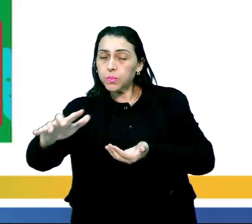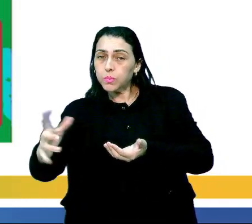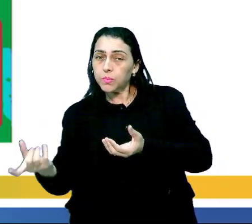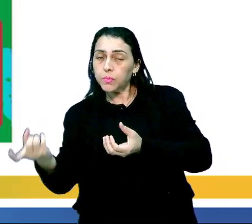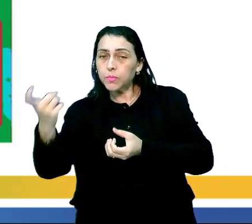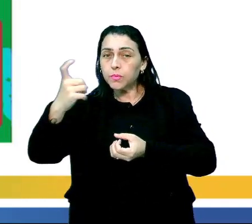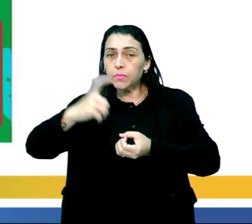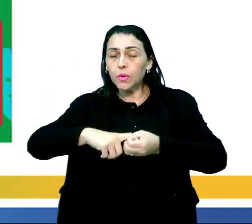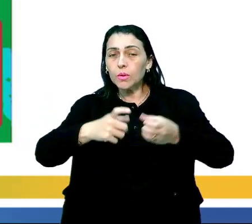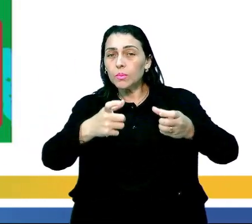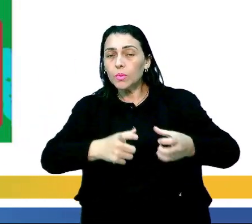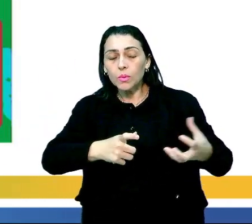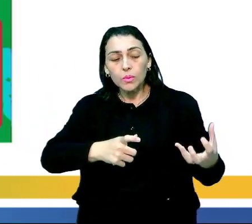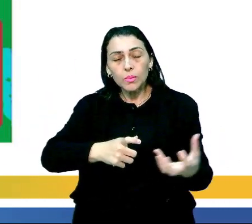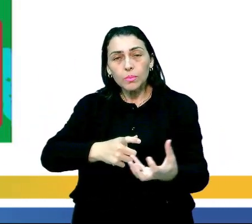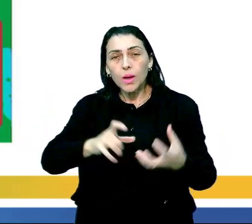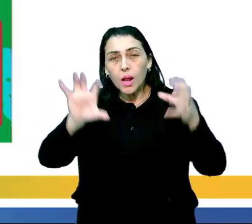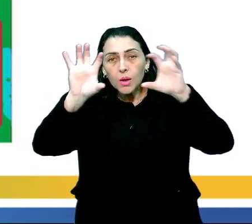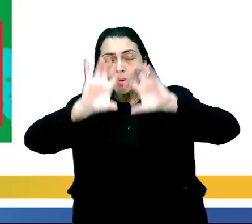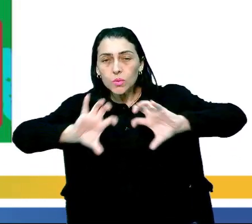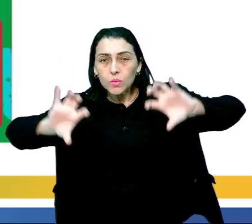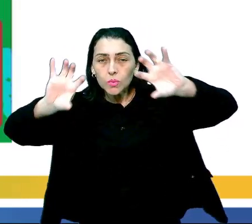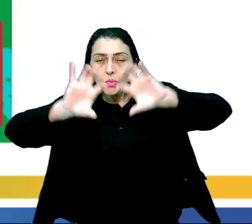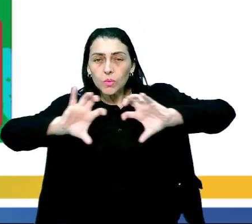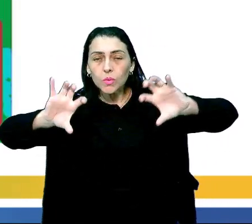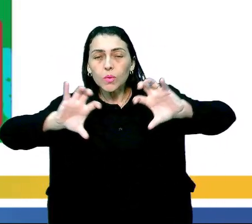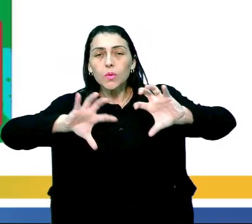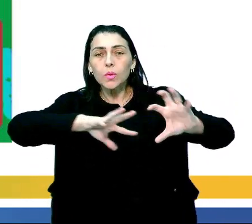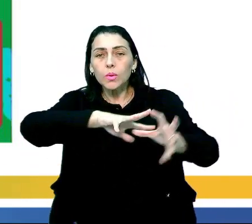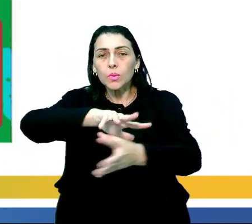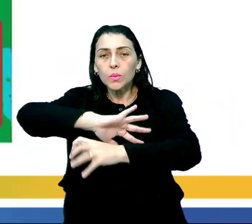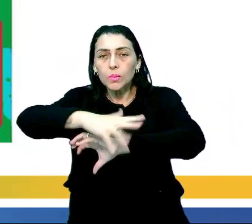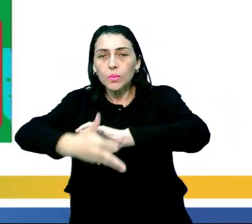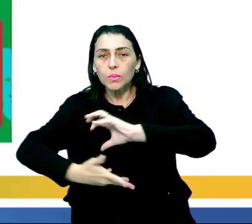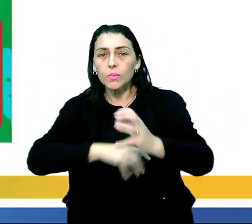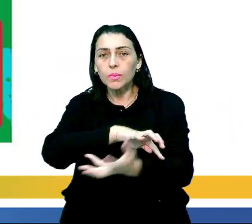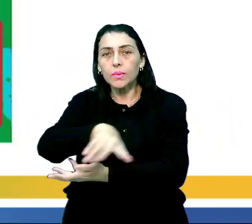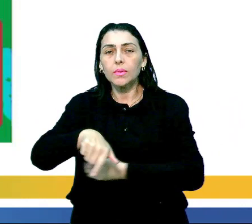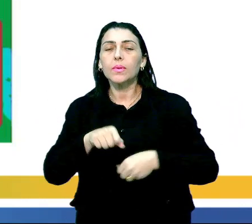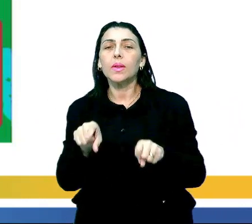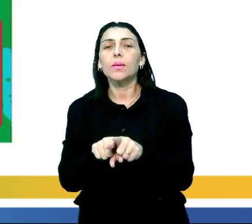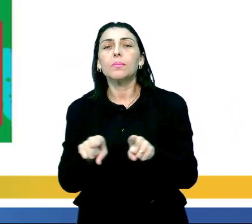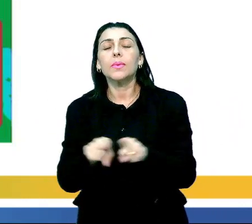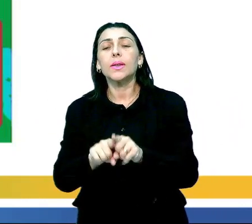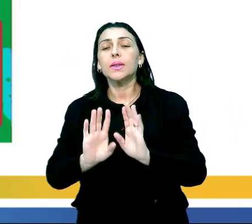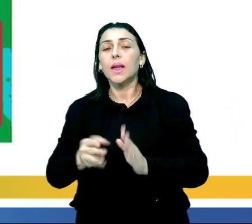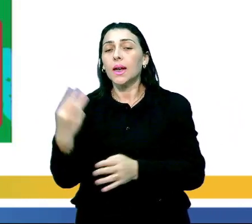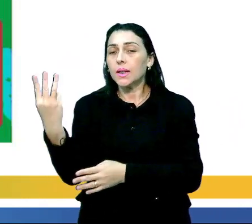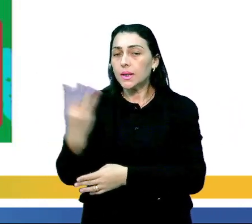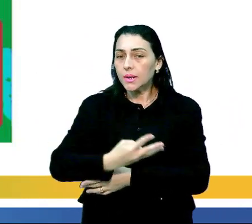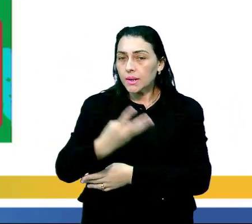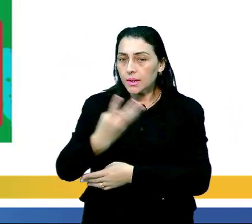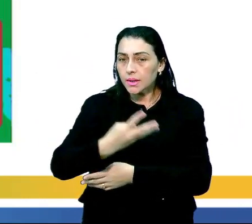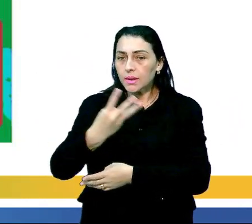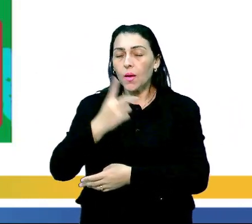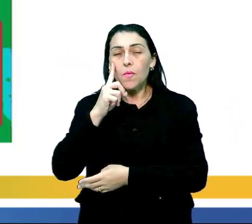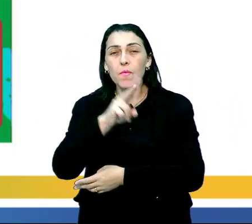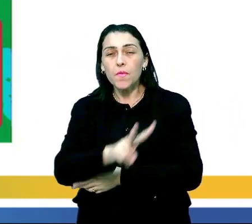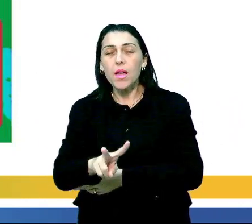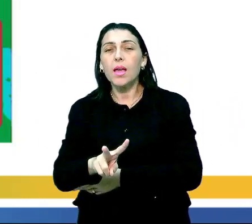de volta para o espaço pelas nuvens e pela superfície terrestre. Bem, lá na parte 3, onde vocês vão